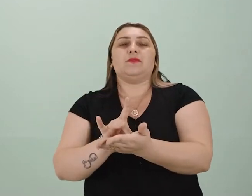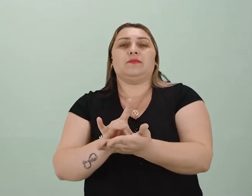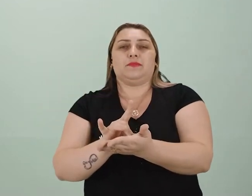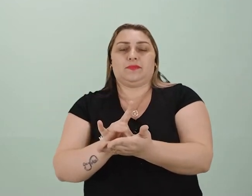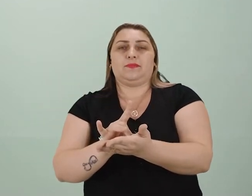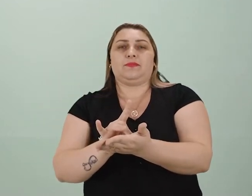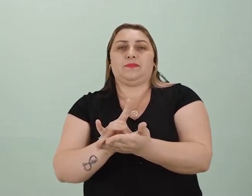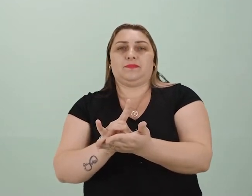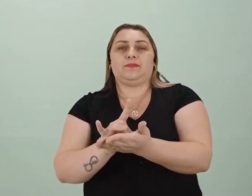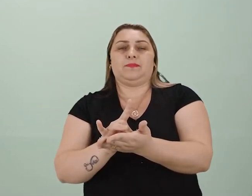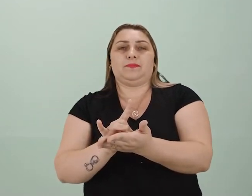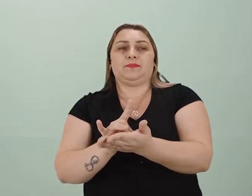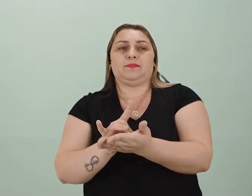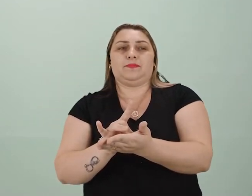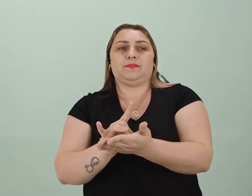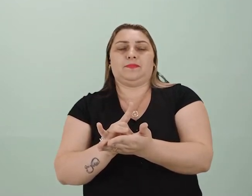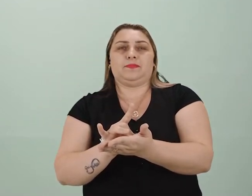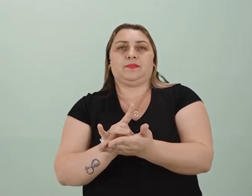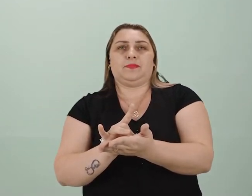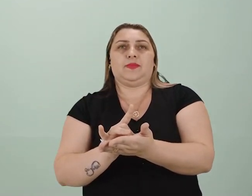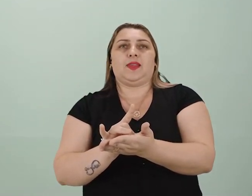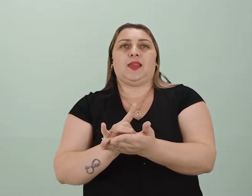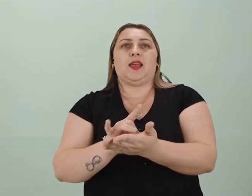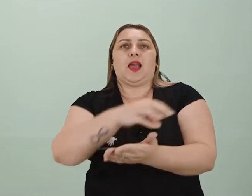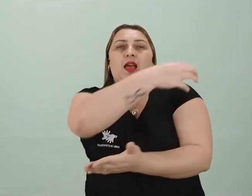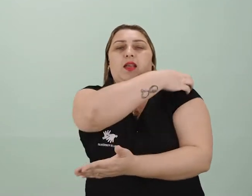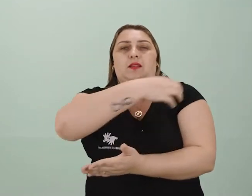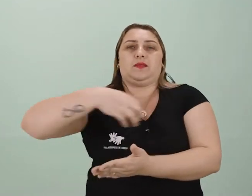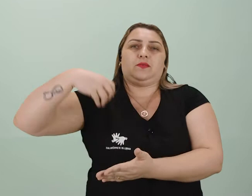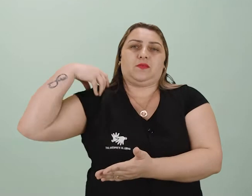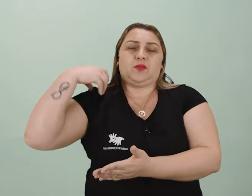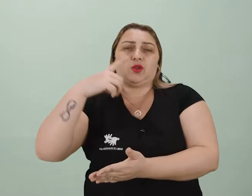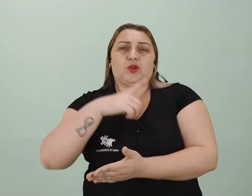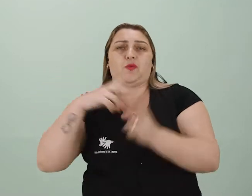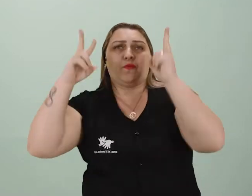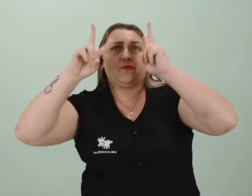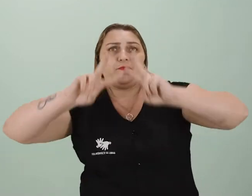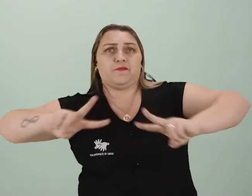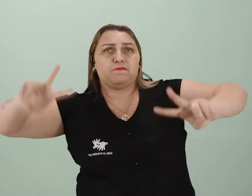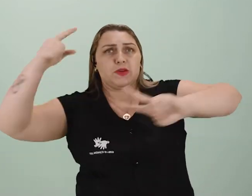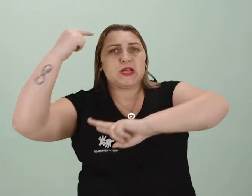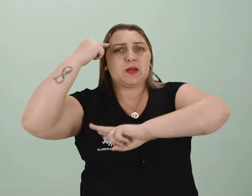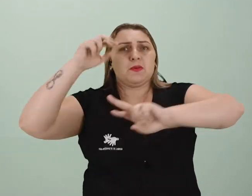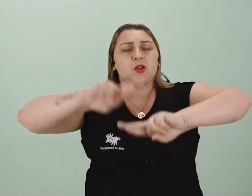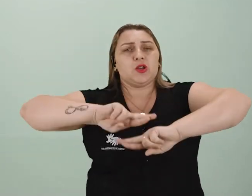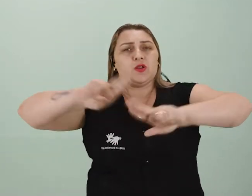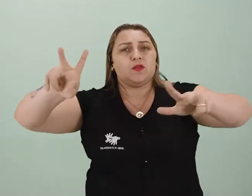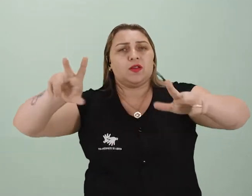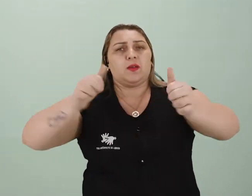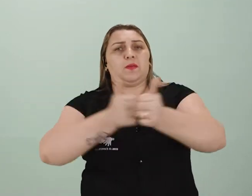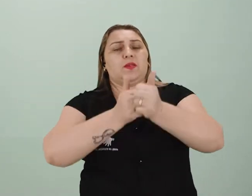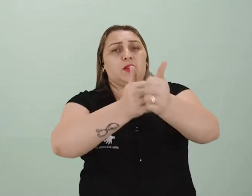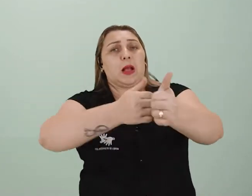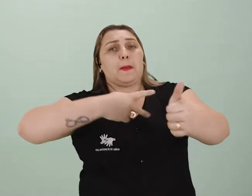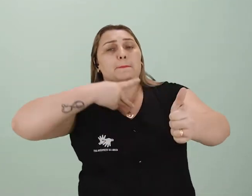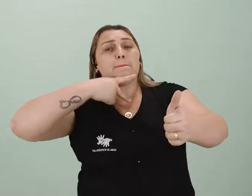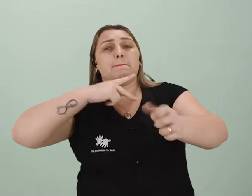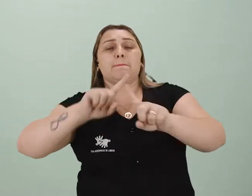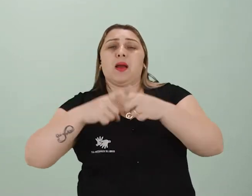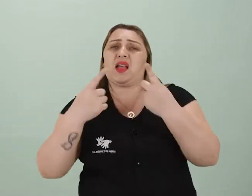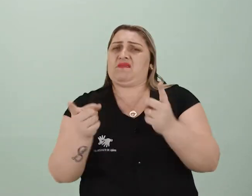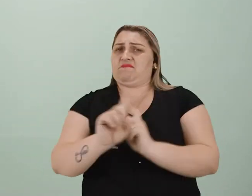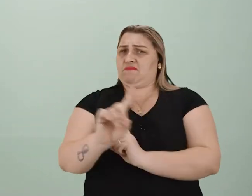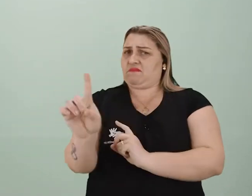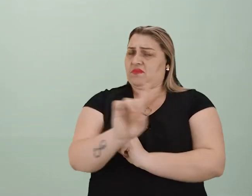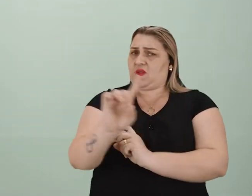mundo das ideias. E Aristóteles, né, ele já tinha uma visão um pouco diferente, apesar de ser discípulo de Platão. Ele falava que